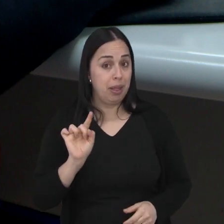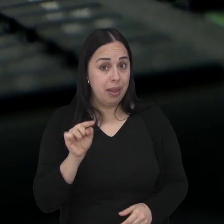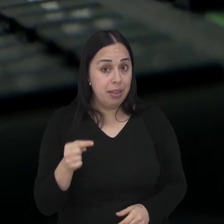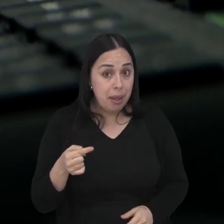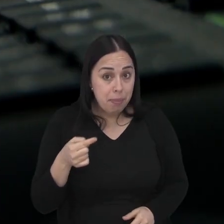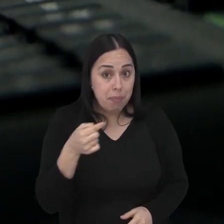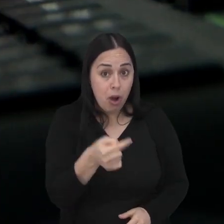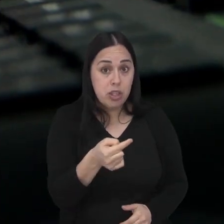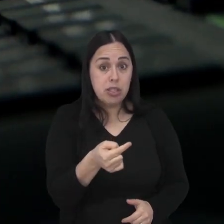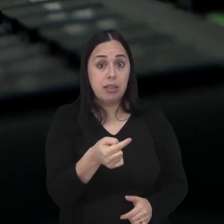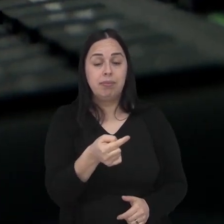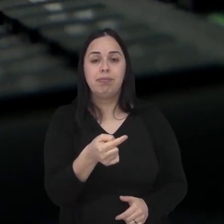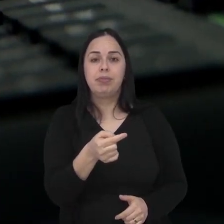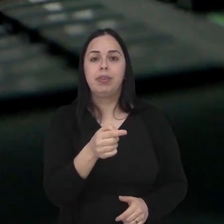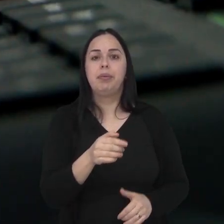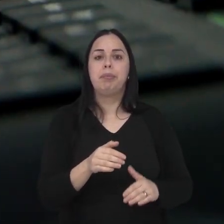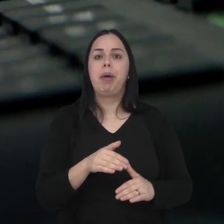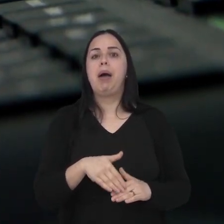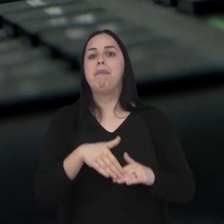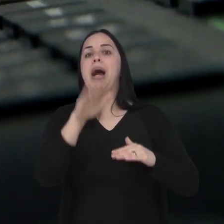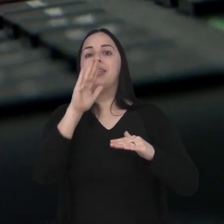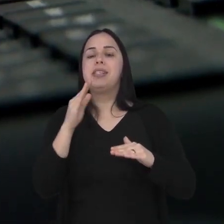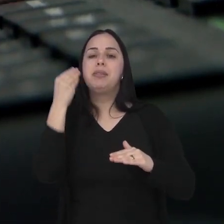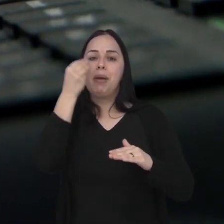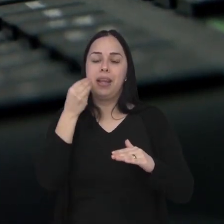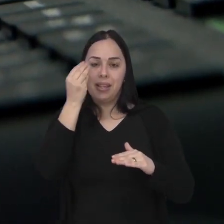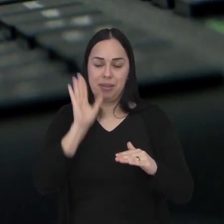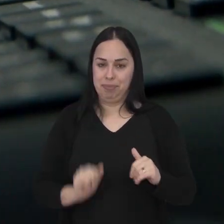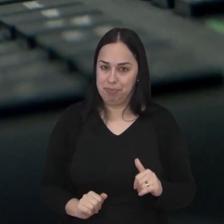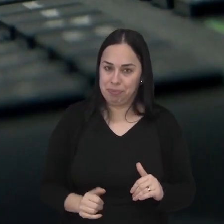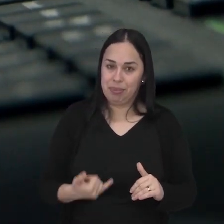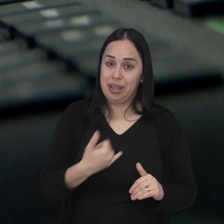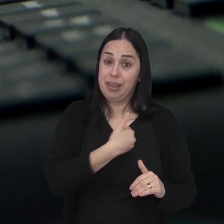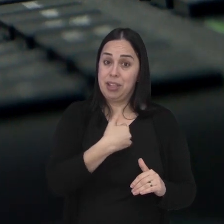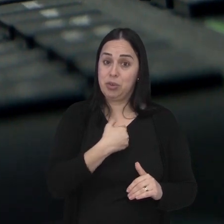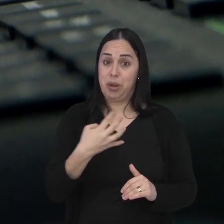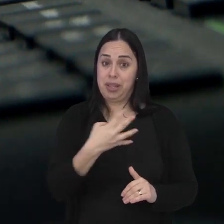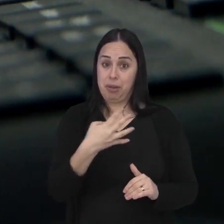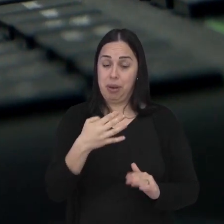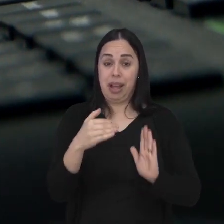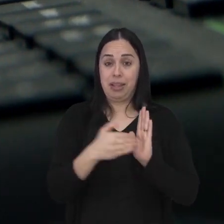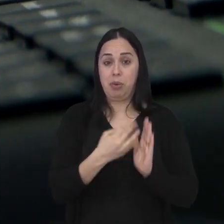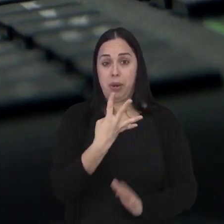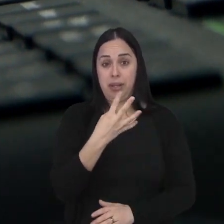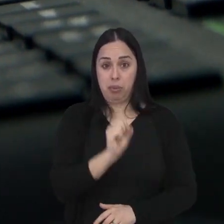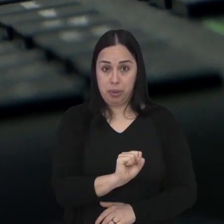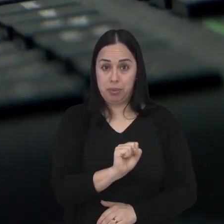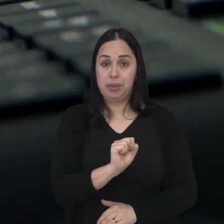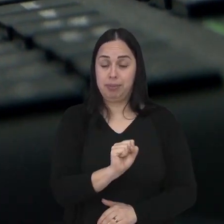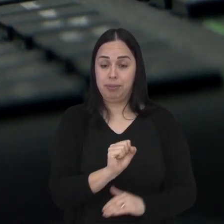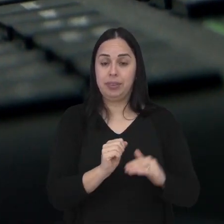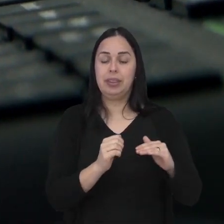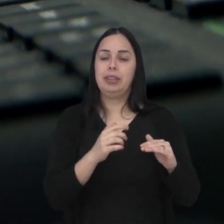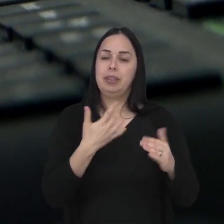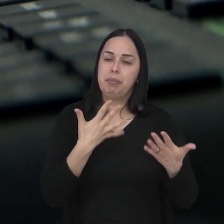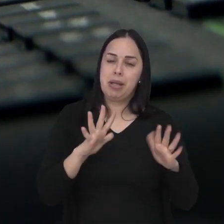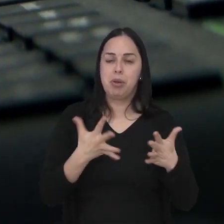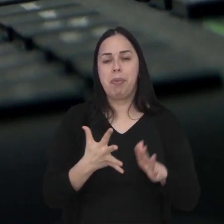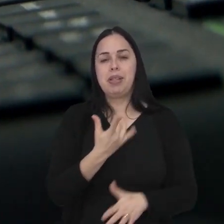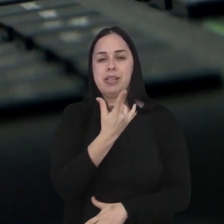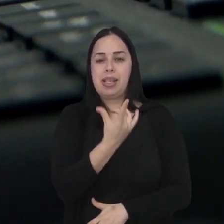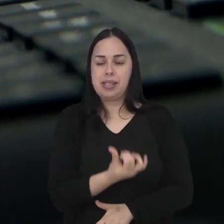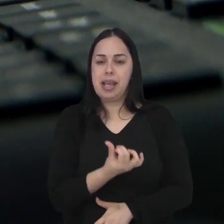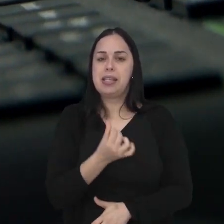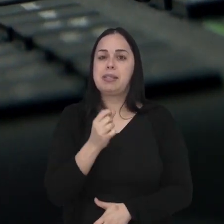19,8%. Na sequência, um público um pouco mais experiente. Pessoas com idades entre 44 e 48 anos